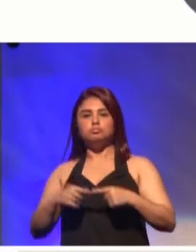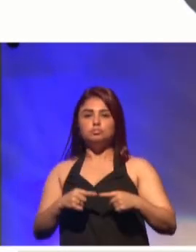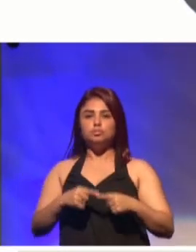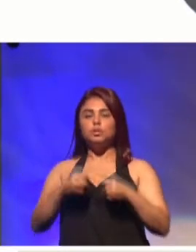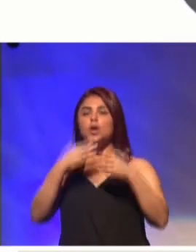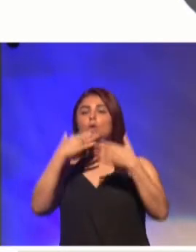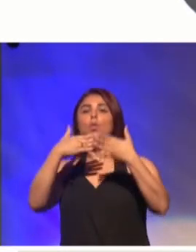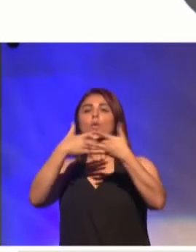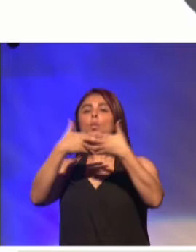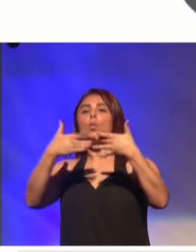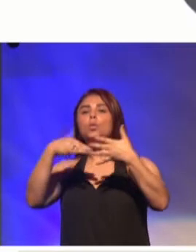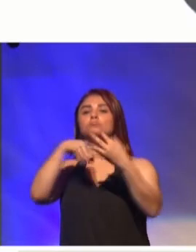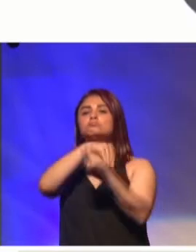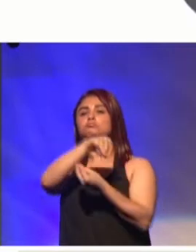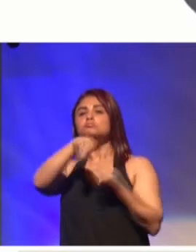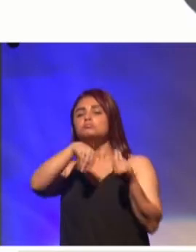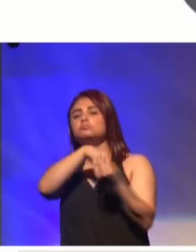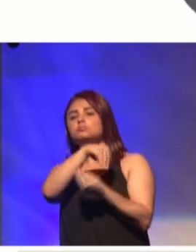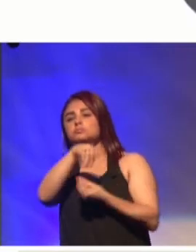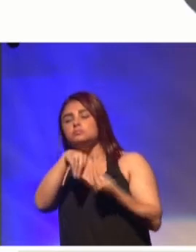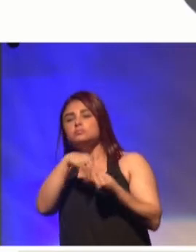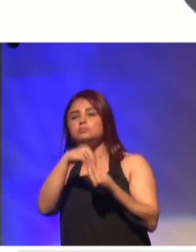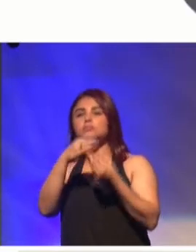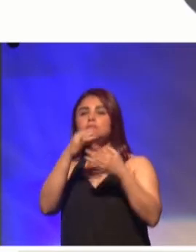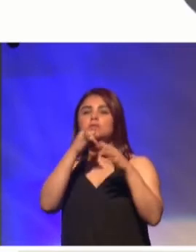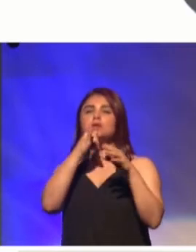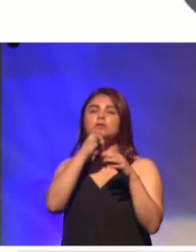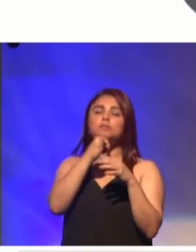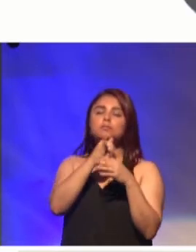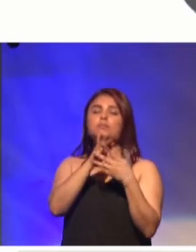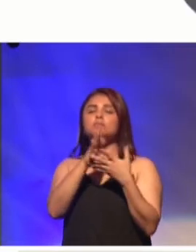envolvidos. Então, o AMP cíclico,